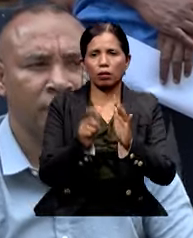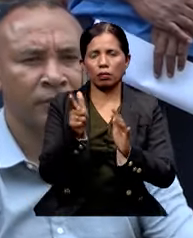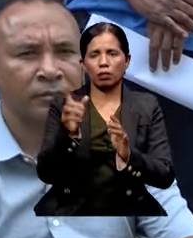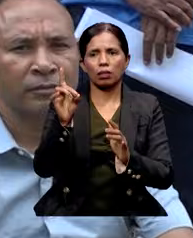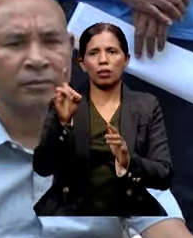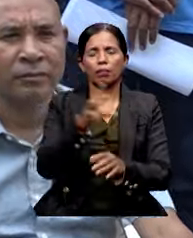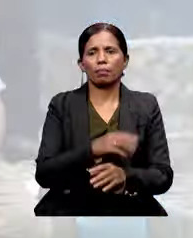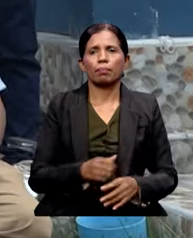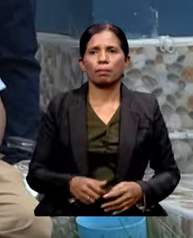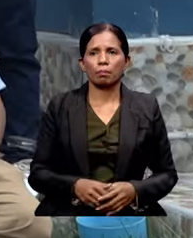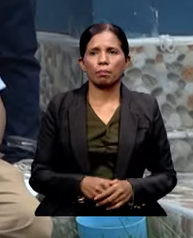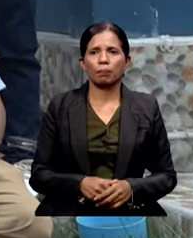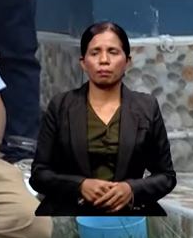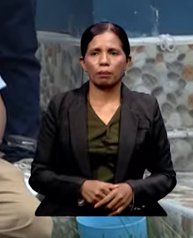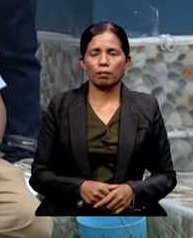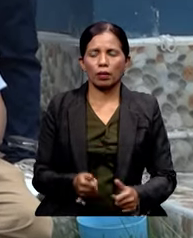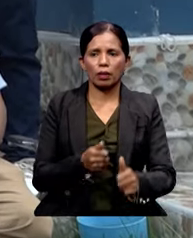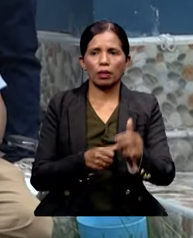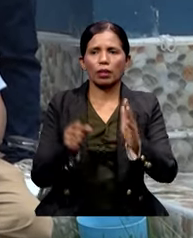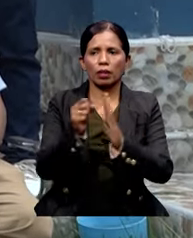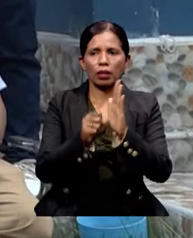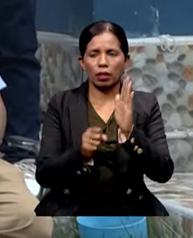haat. Basea ba estatuta